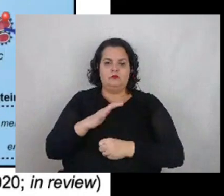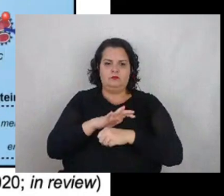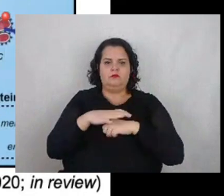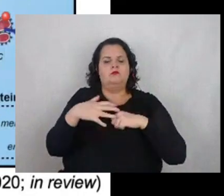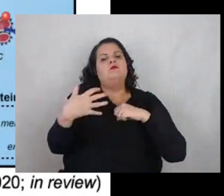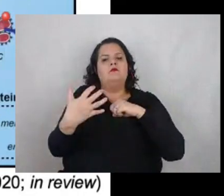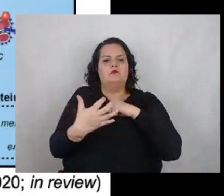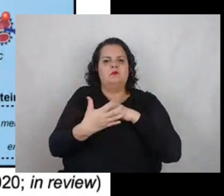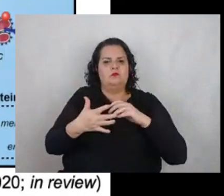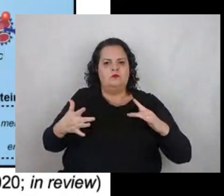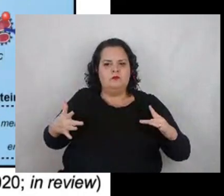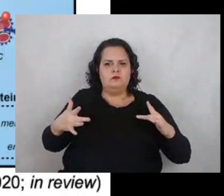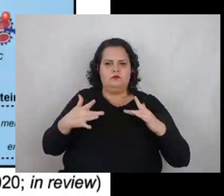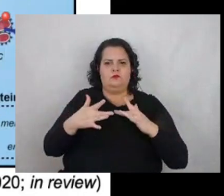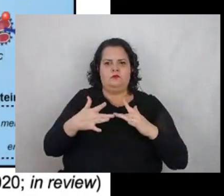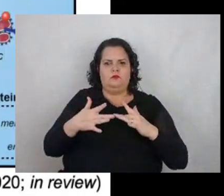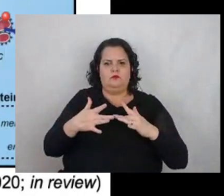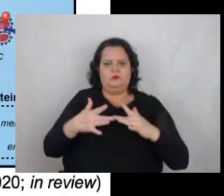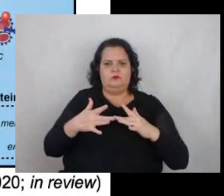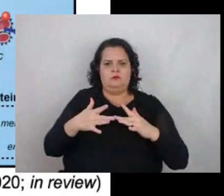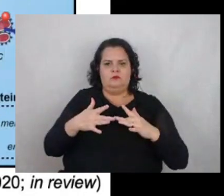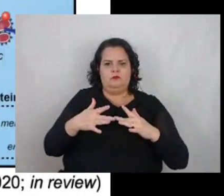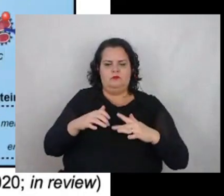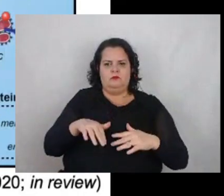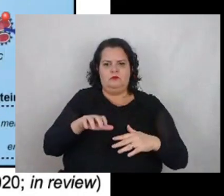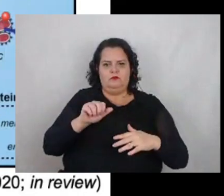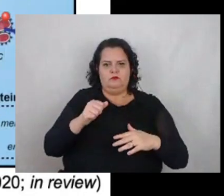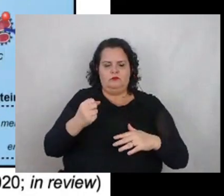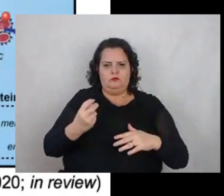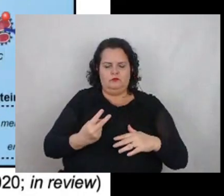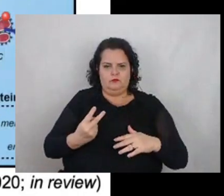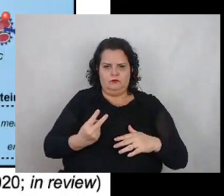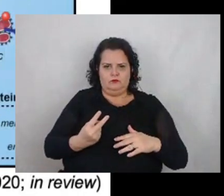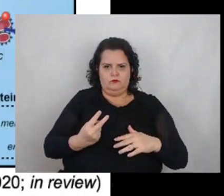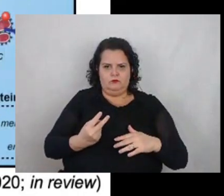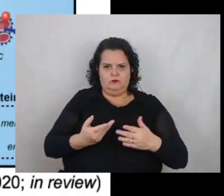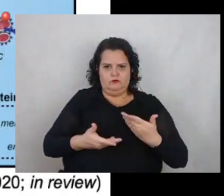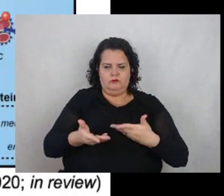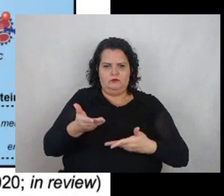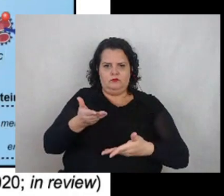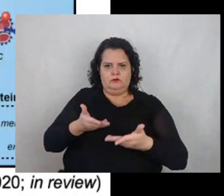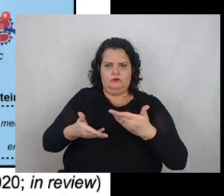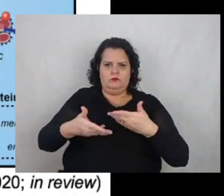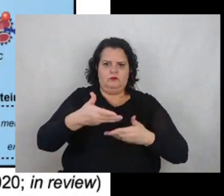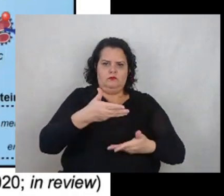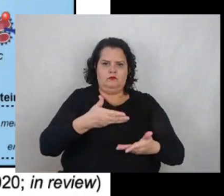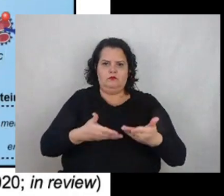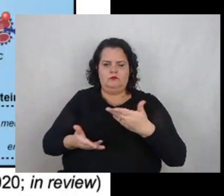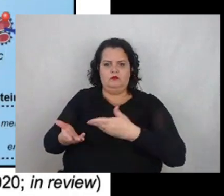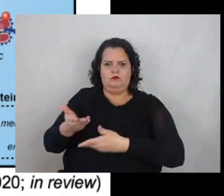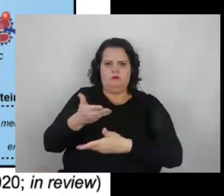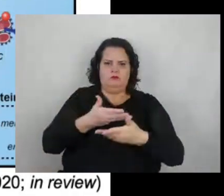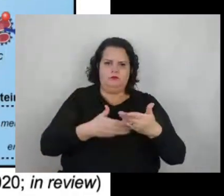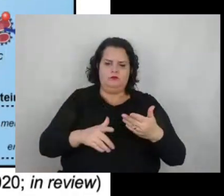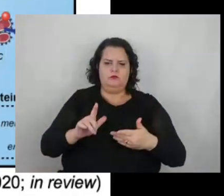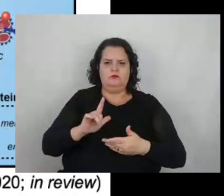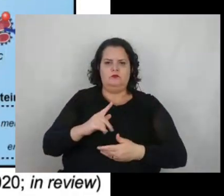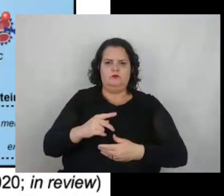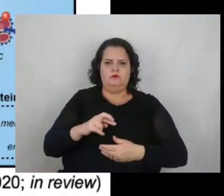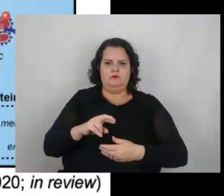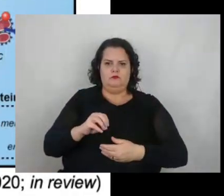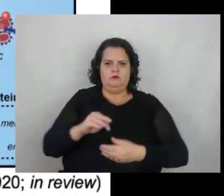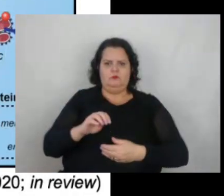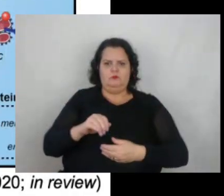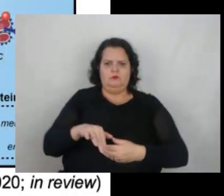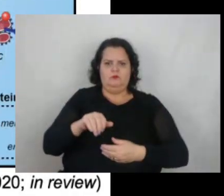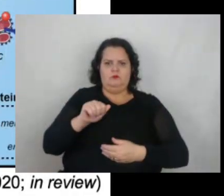receptor da ECA2, então ele interage, apresenta um sítio de afinidade entre proteínas da spike e